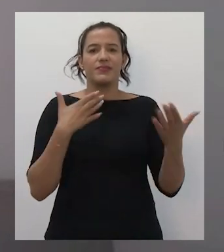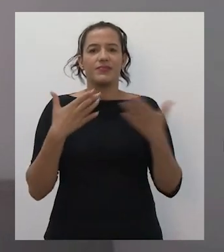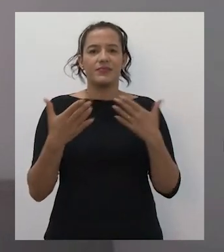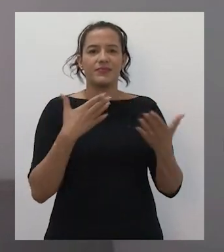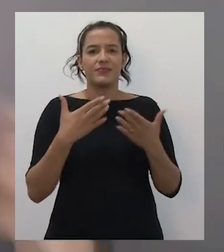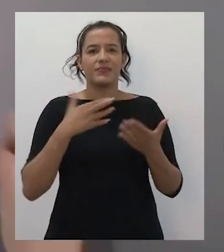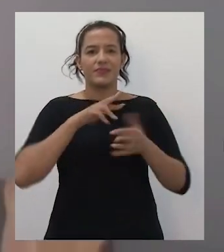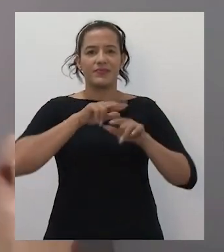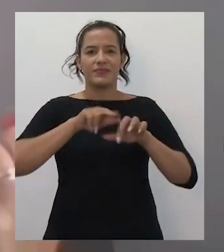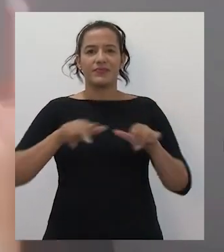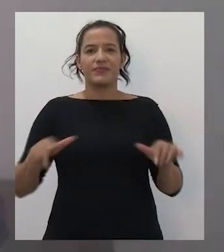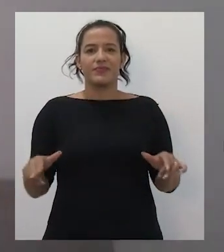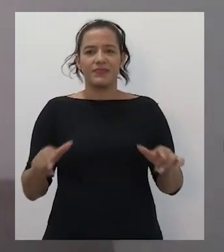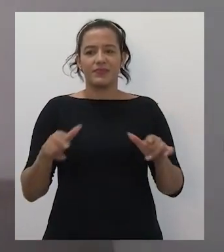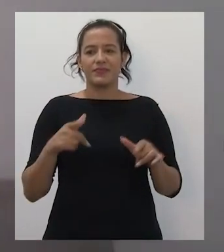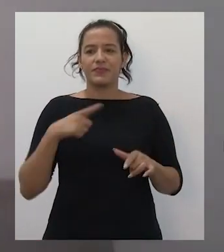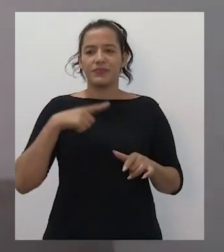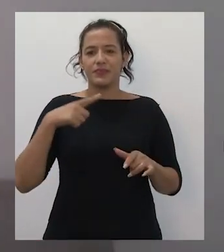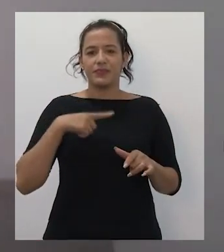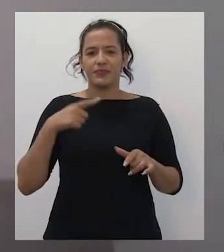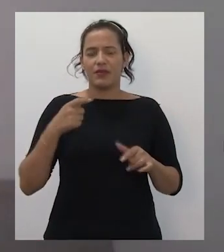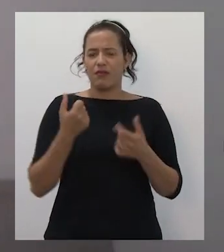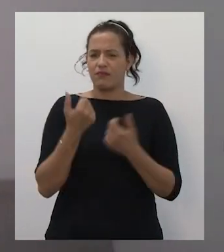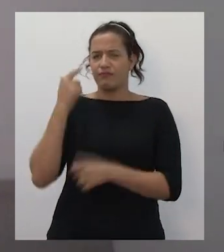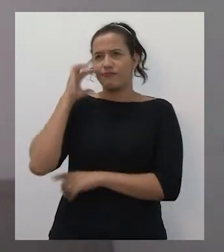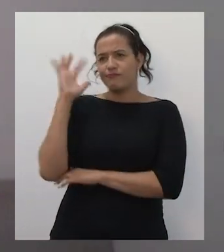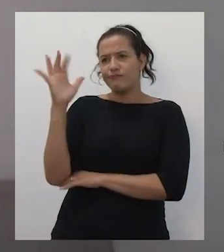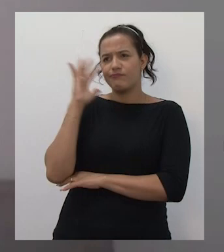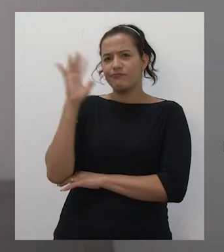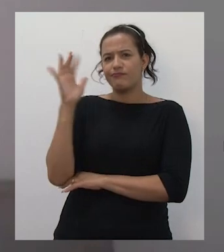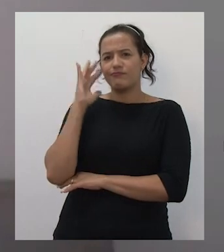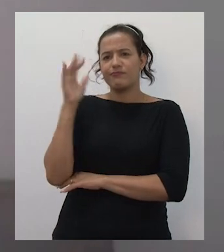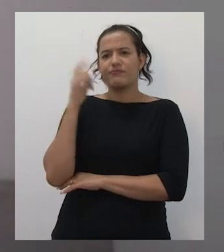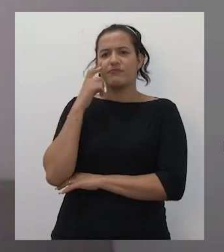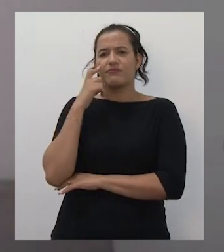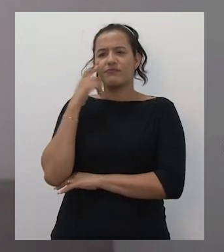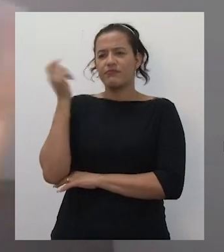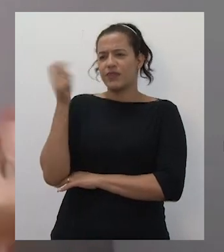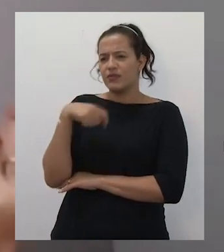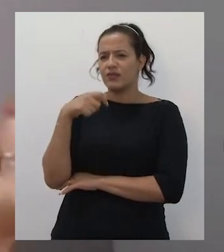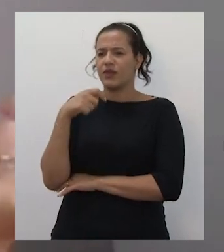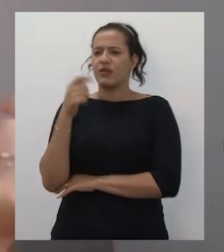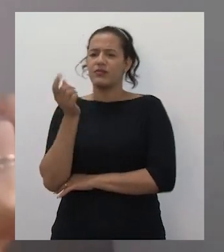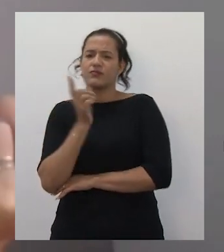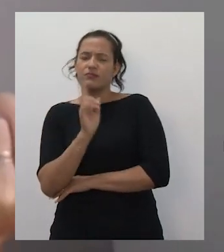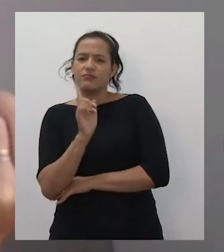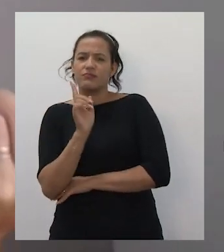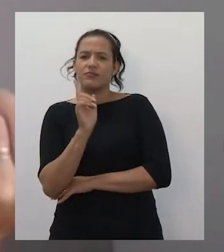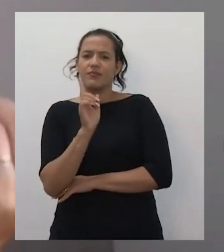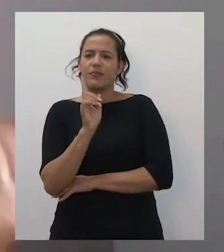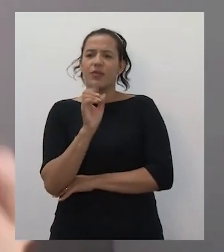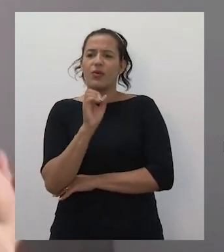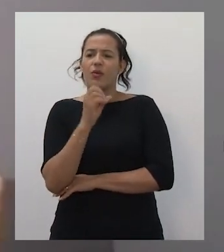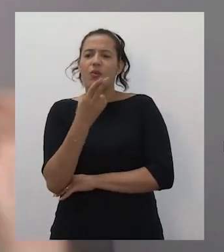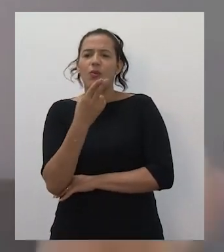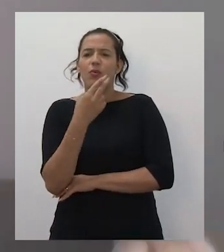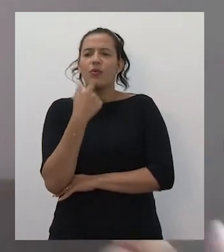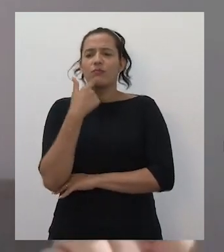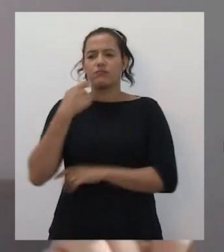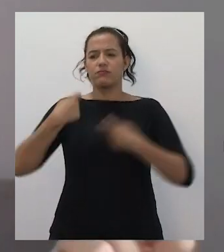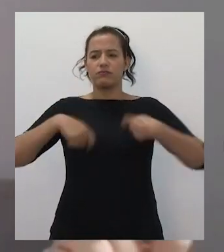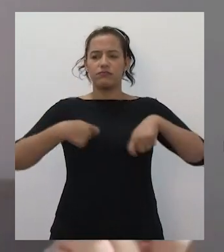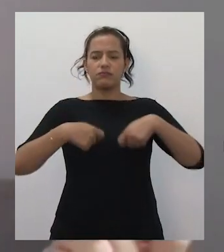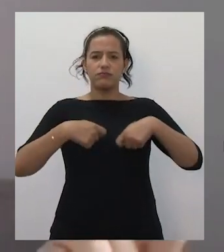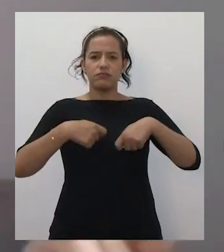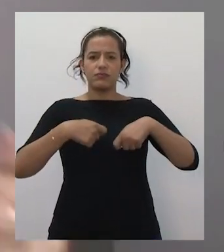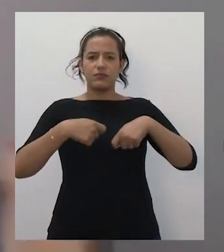gente depois reflete, fala, isso deu certo, isso não deu certo. A gente tem que ter a criticidade e a gente